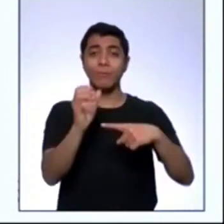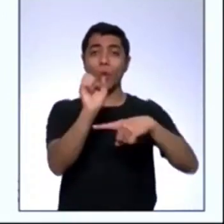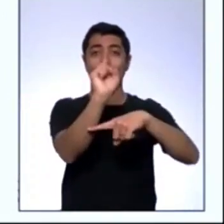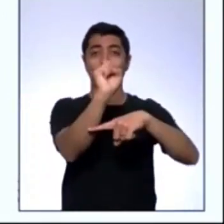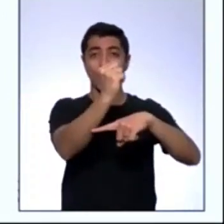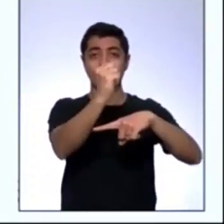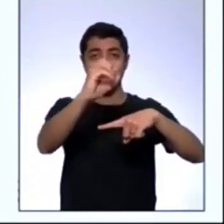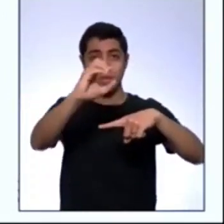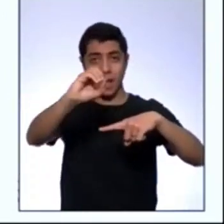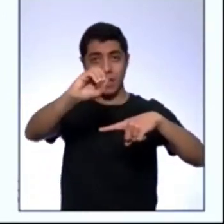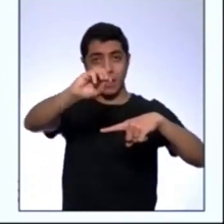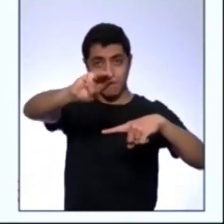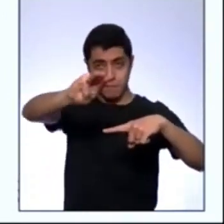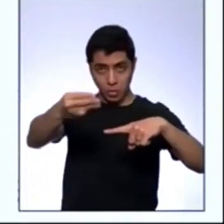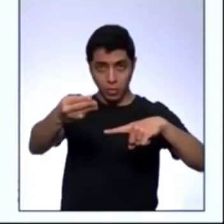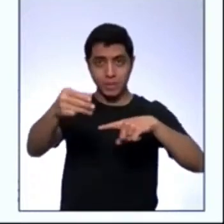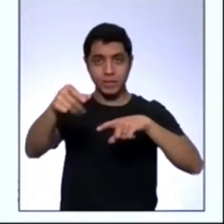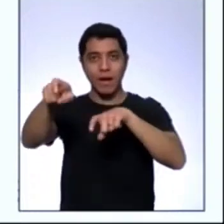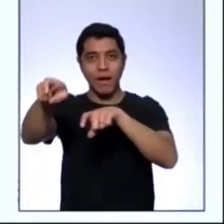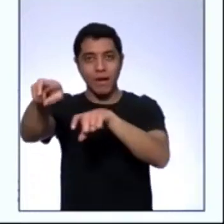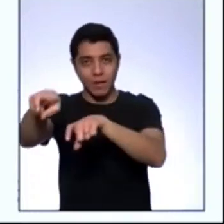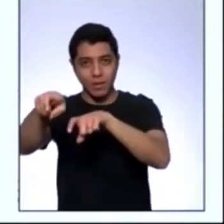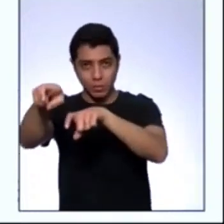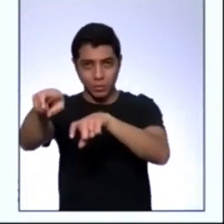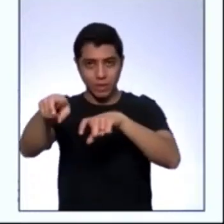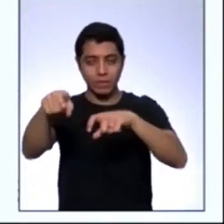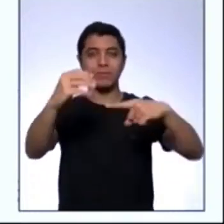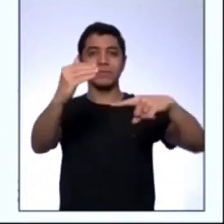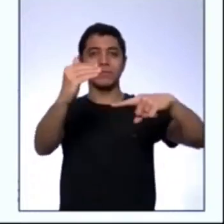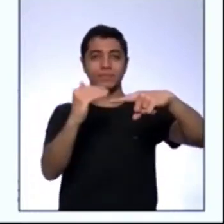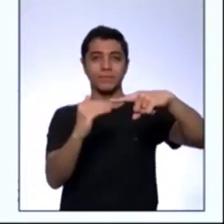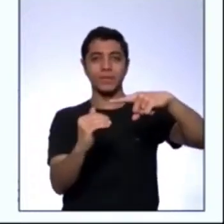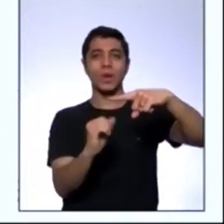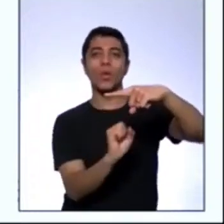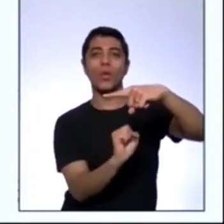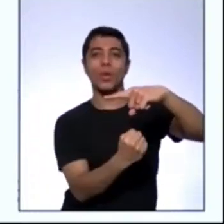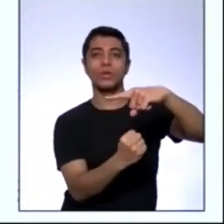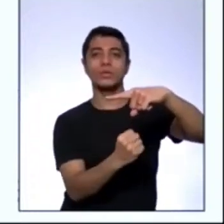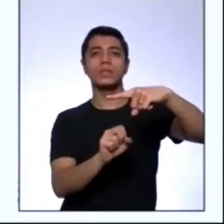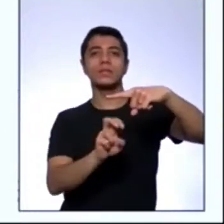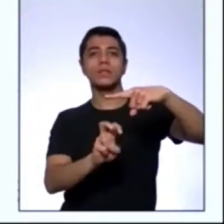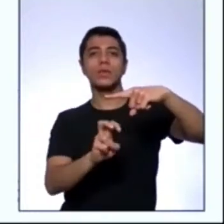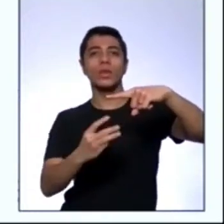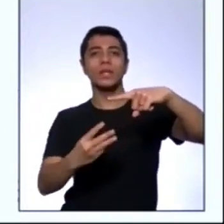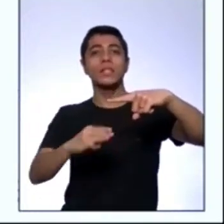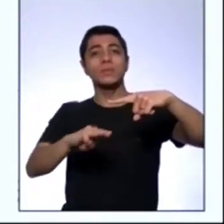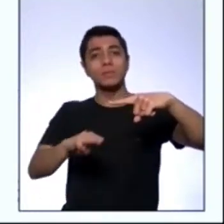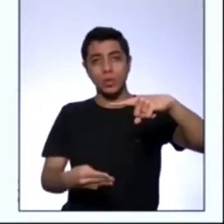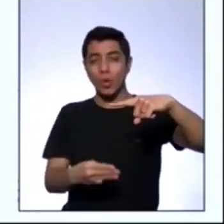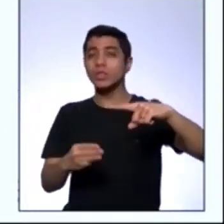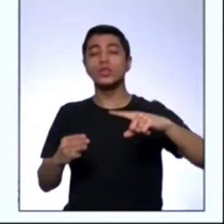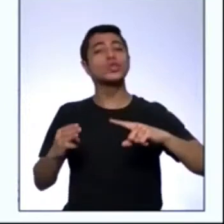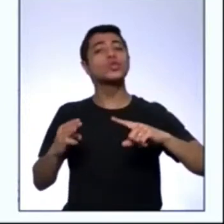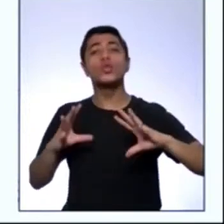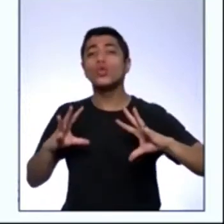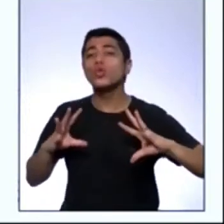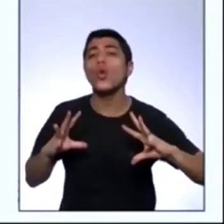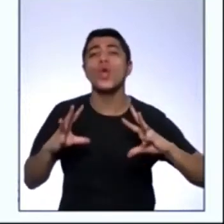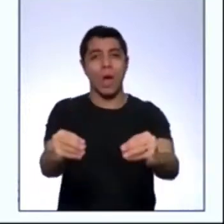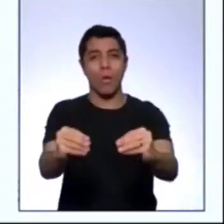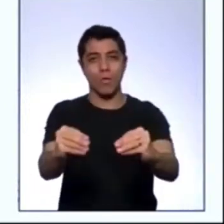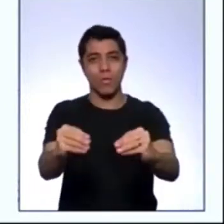à agricultura por 853 milhões que seria o total tão porcentagem é uma comparação